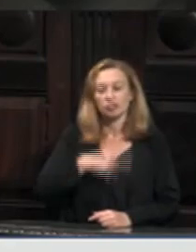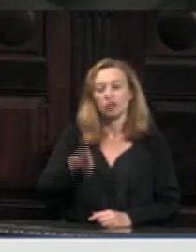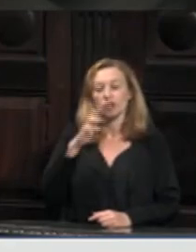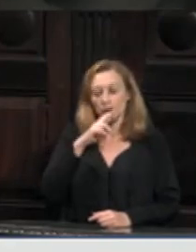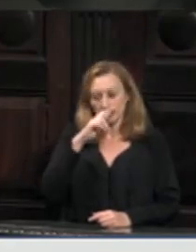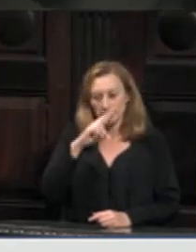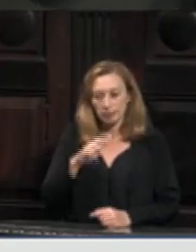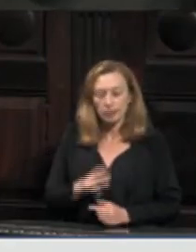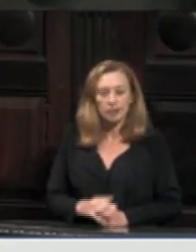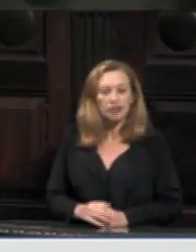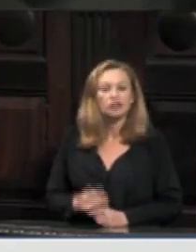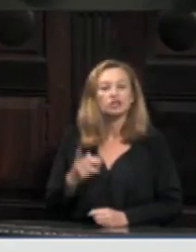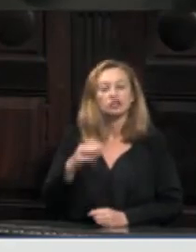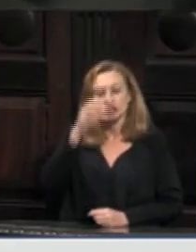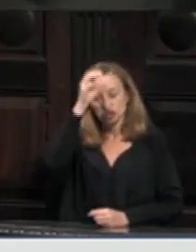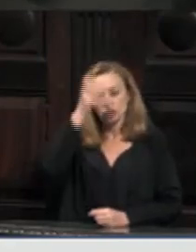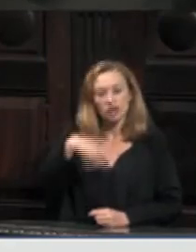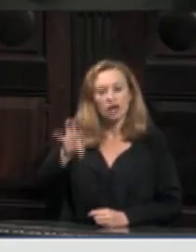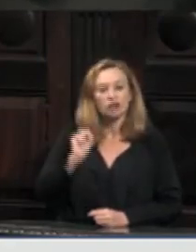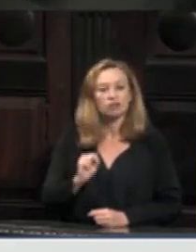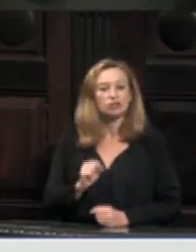contrário. Tio Carlos.